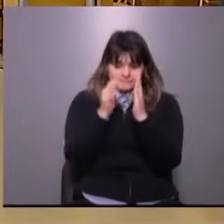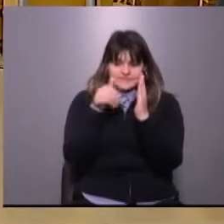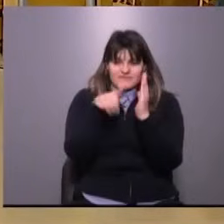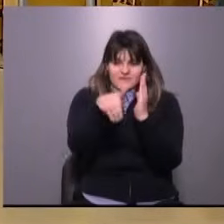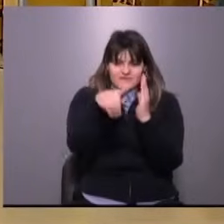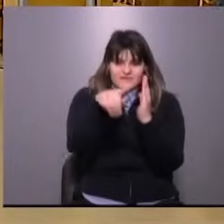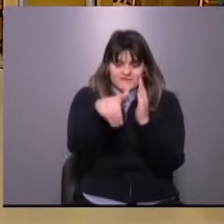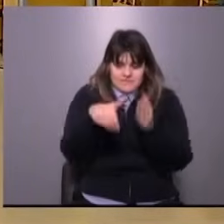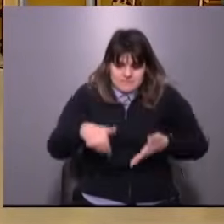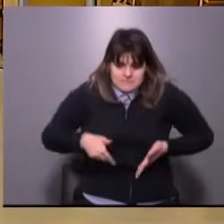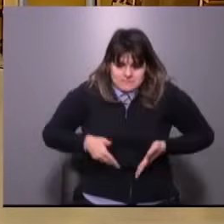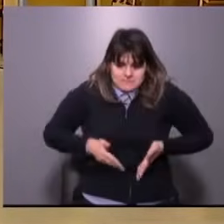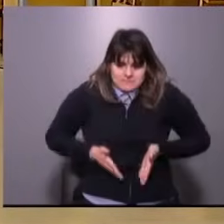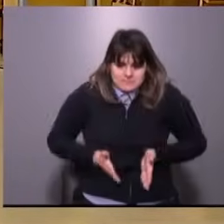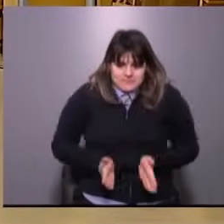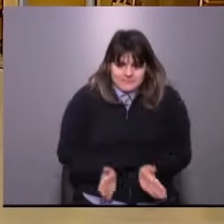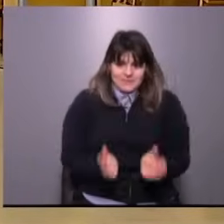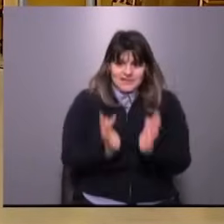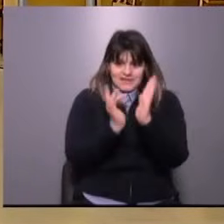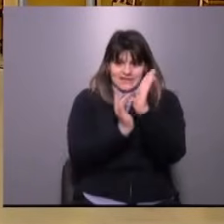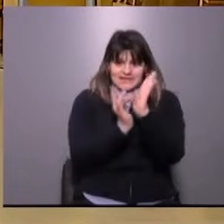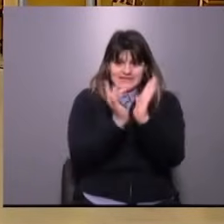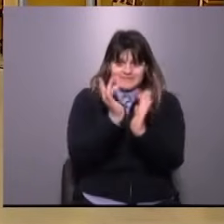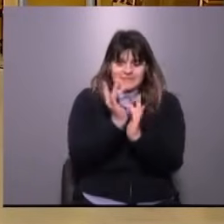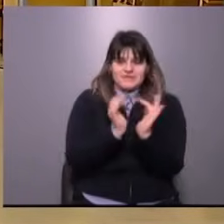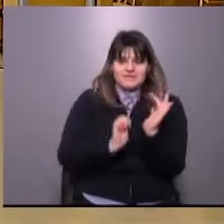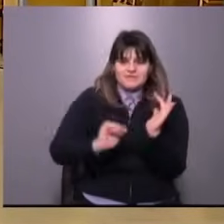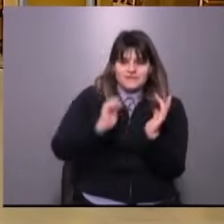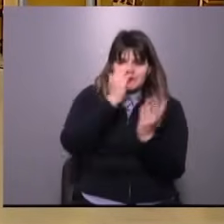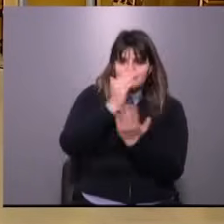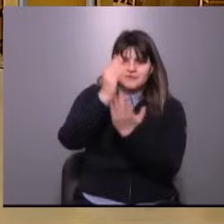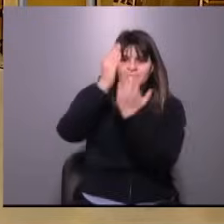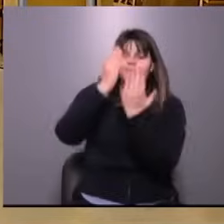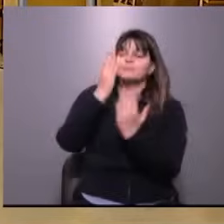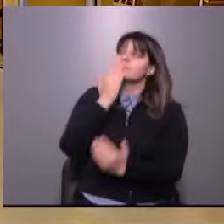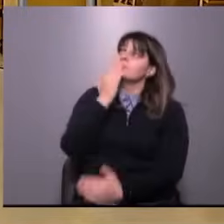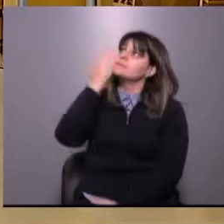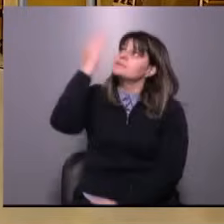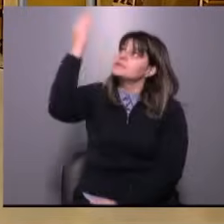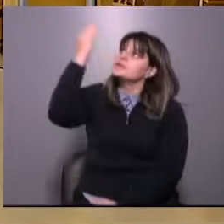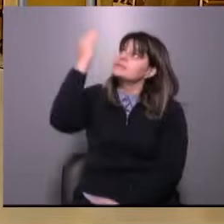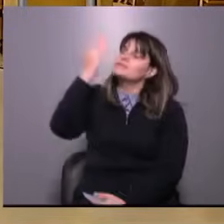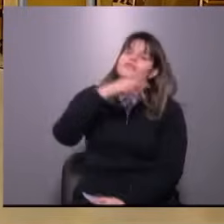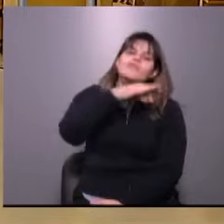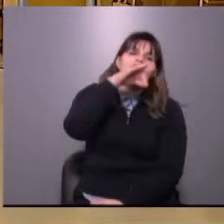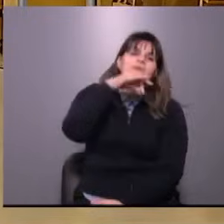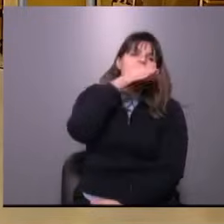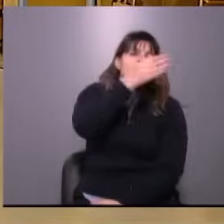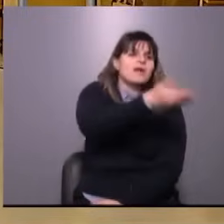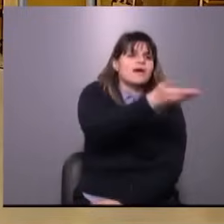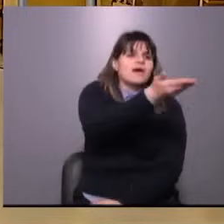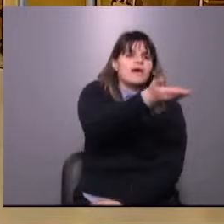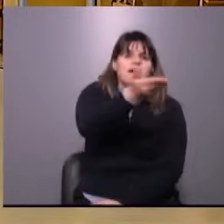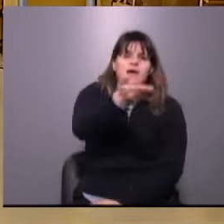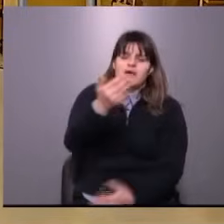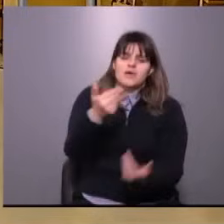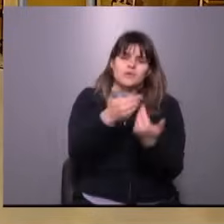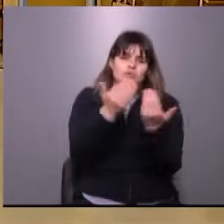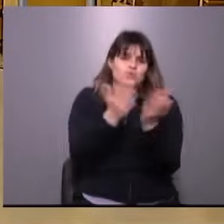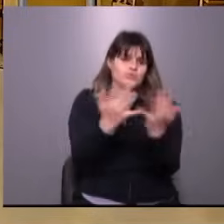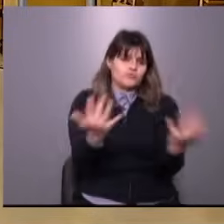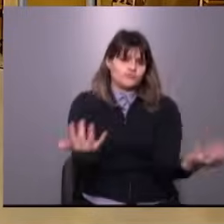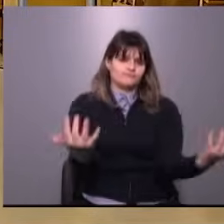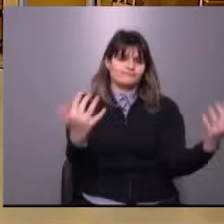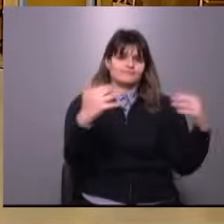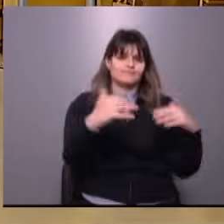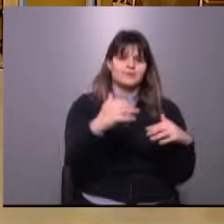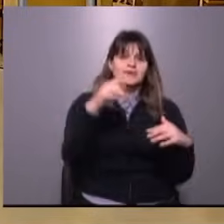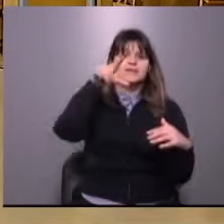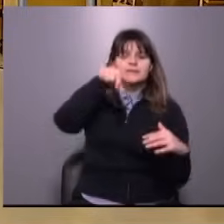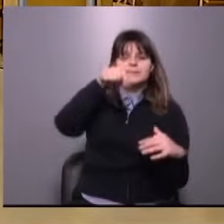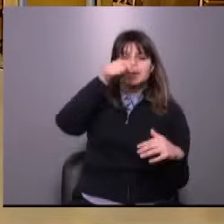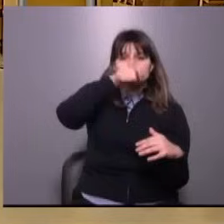A caminho da celebração do seu Natal, nós vos pedimos por todas as famílias aqui